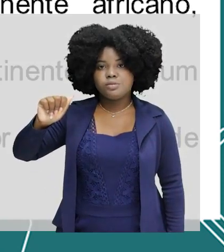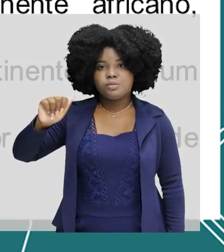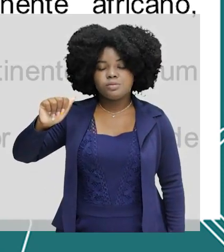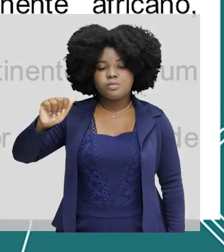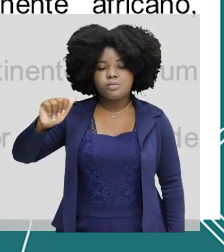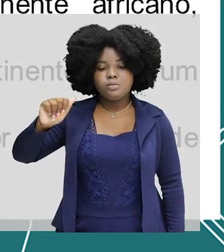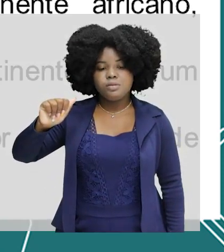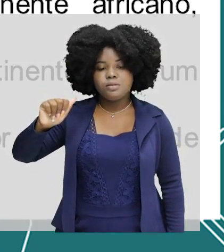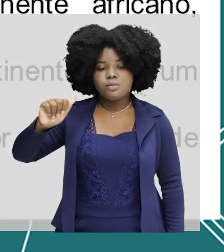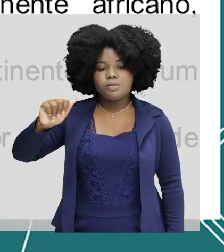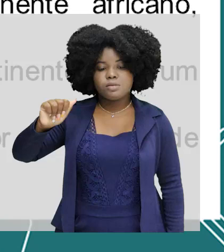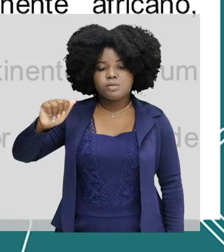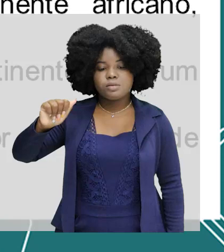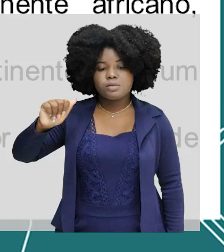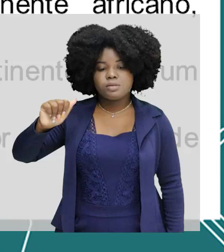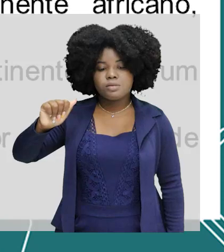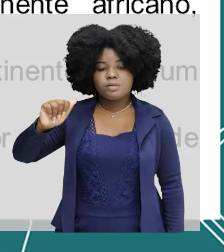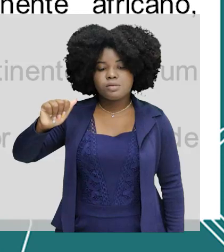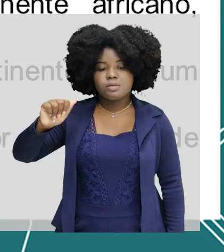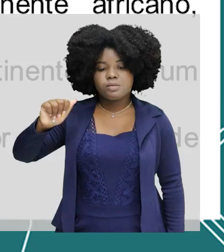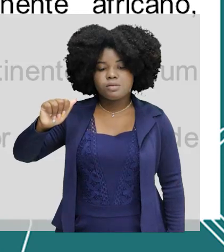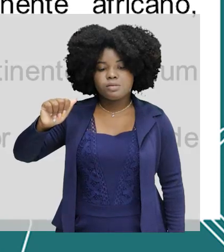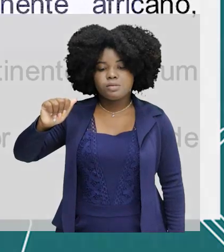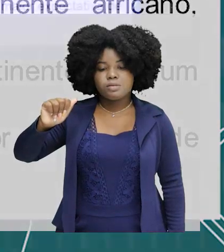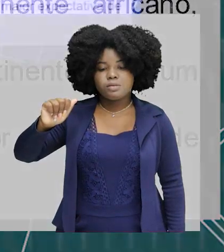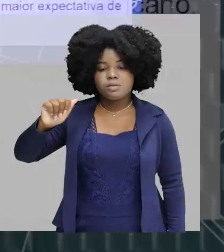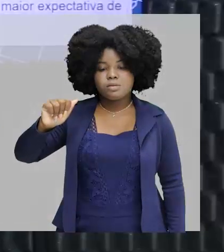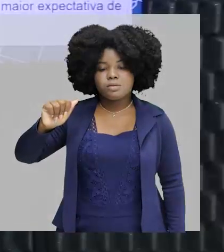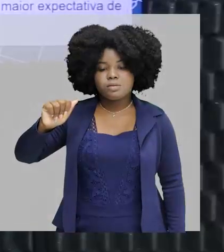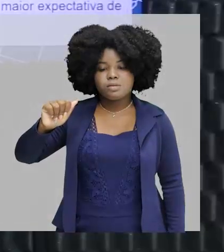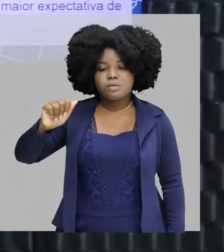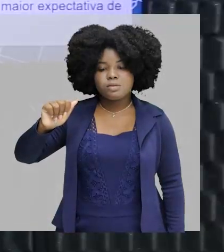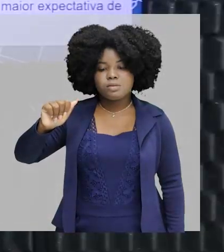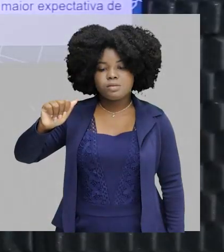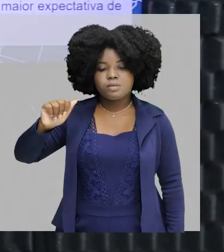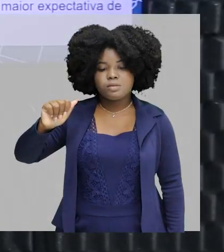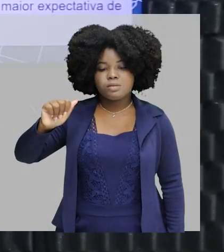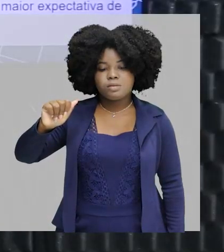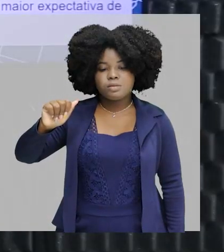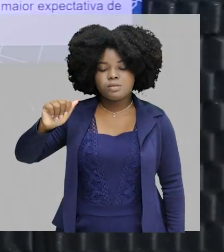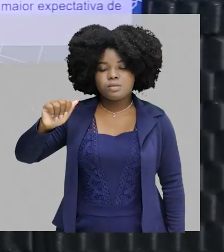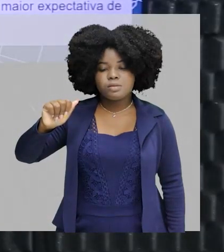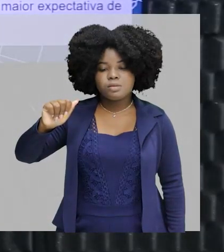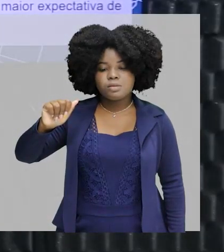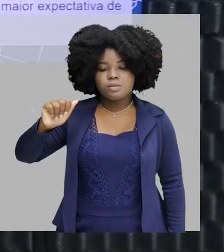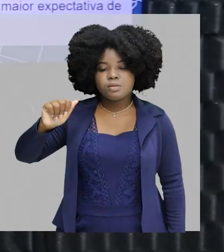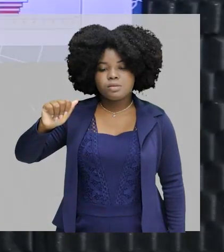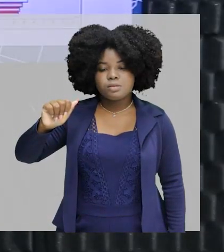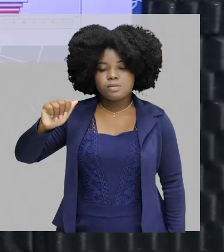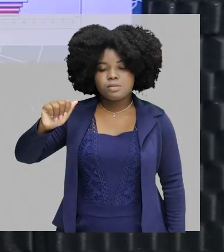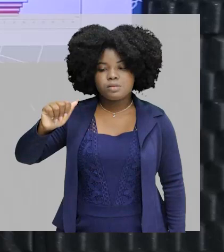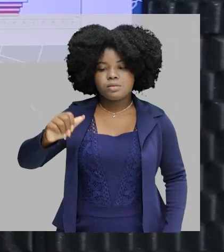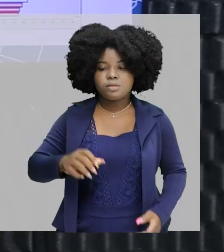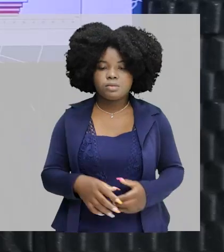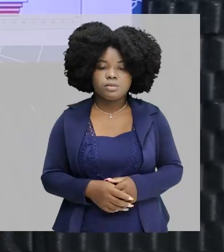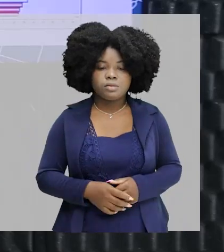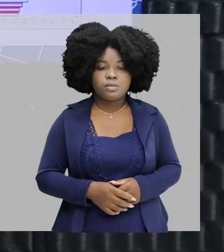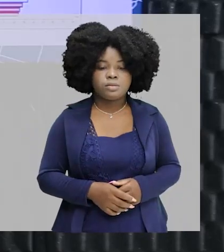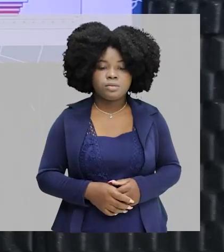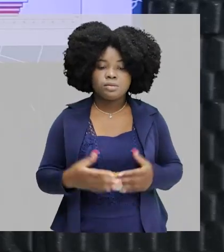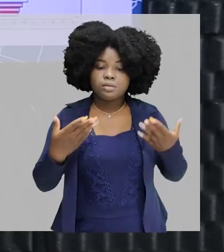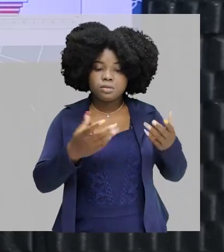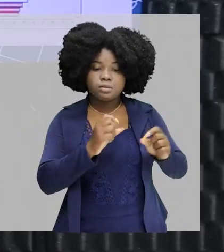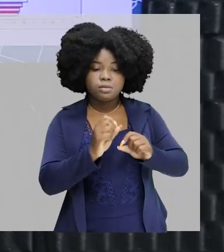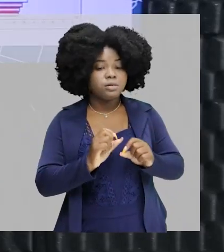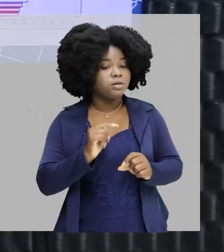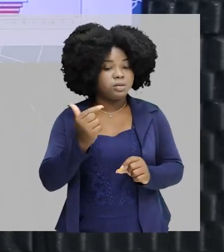estagnação populacional do continente africano comparada à população europeia. Galera, primeira coisa marcante que nós